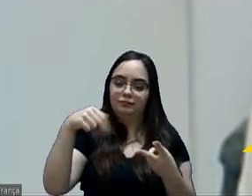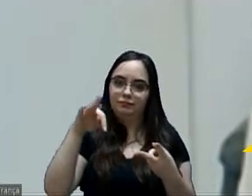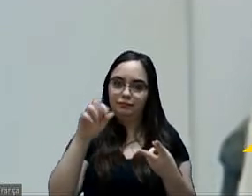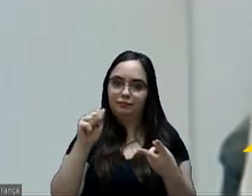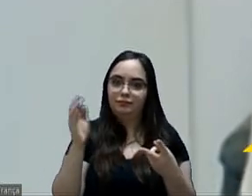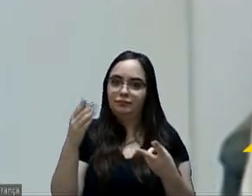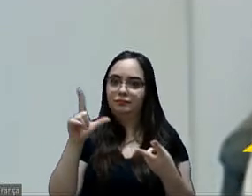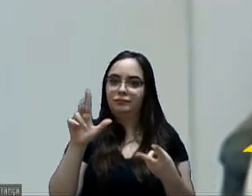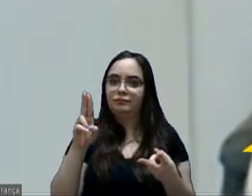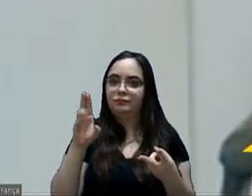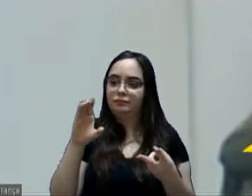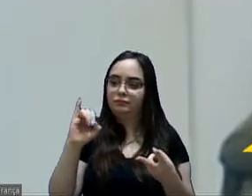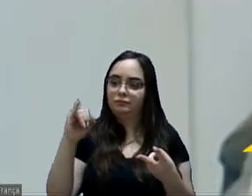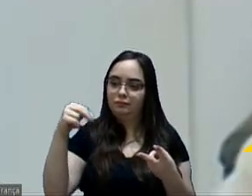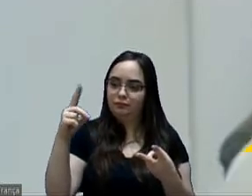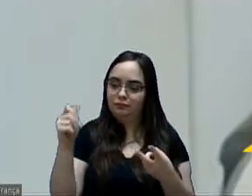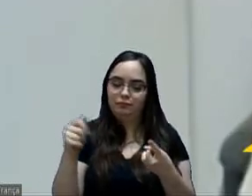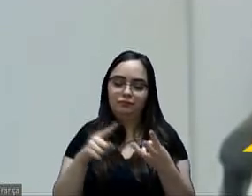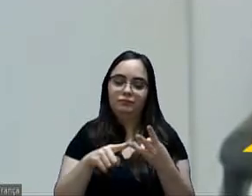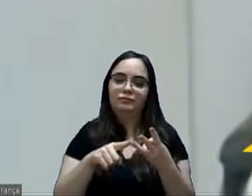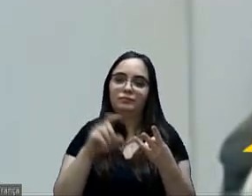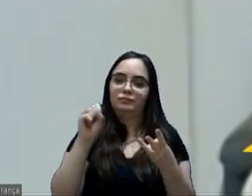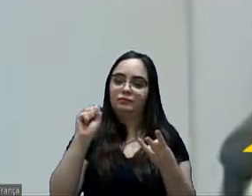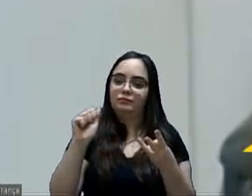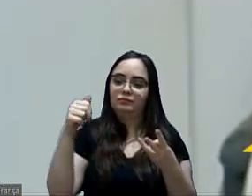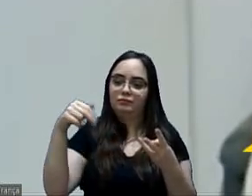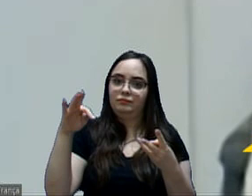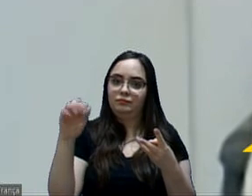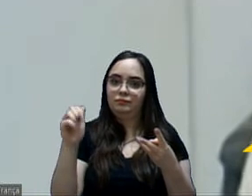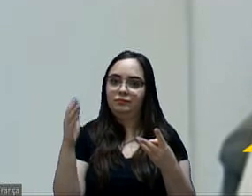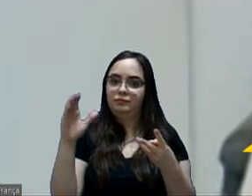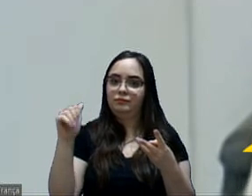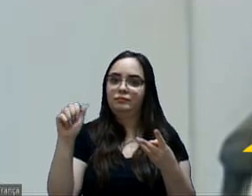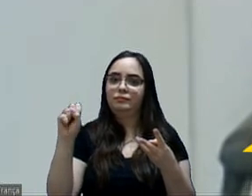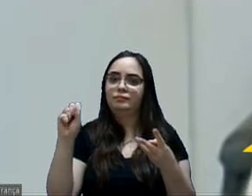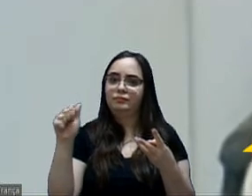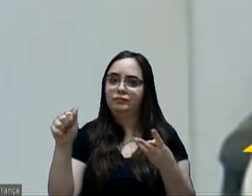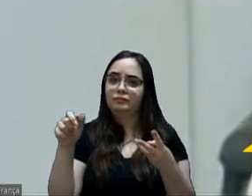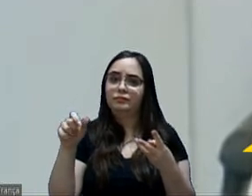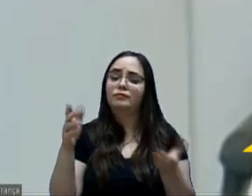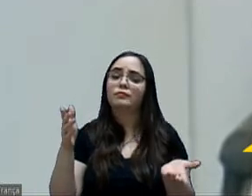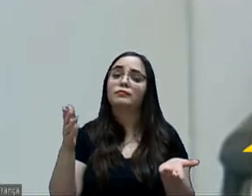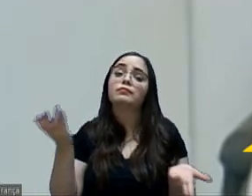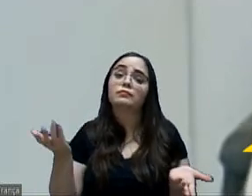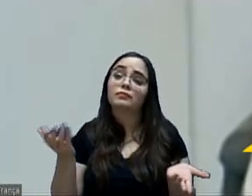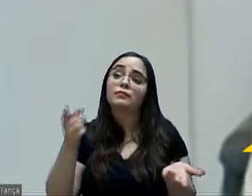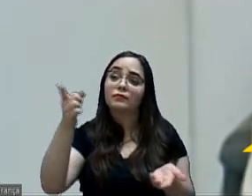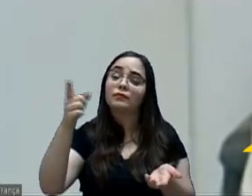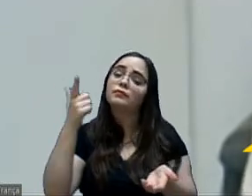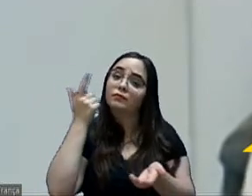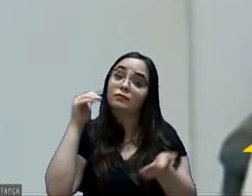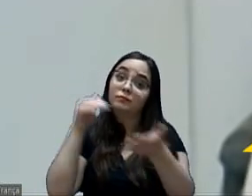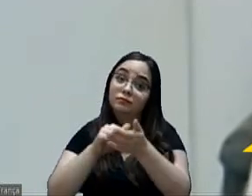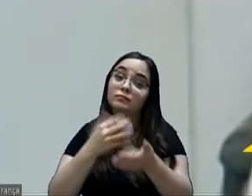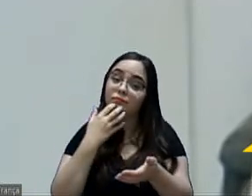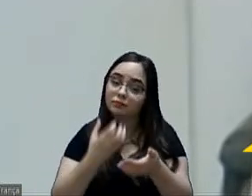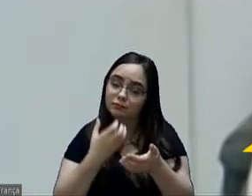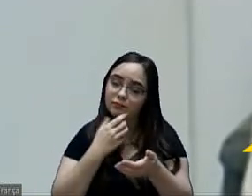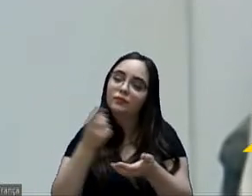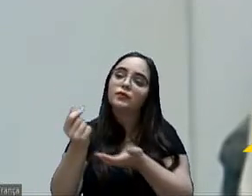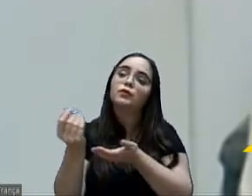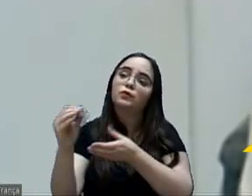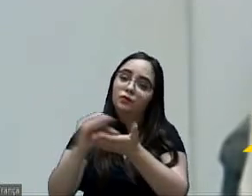Santa Casa, até o final do ano ele vai ter que recompor isso, porque essas entidades contam com isso. As nossas